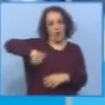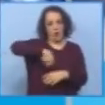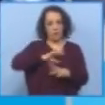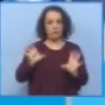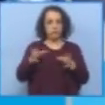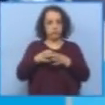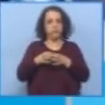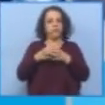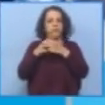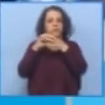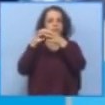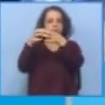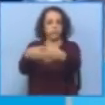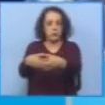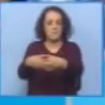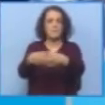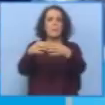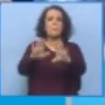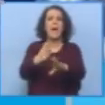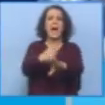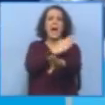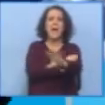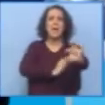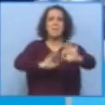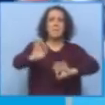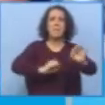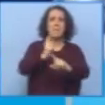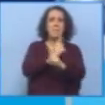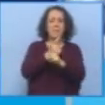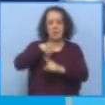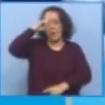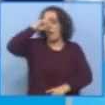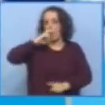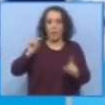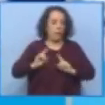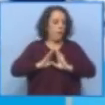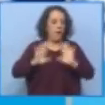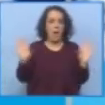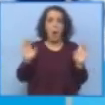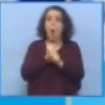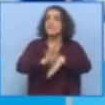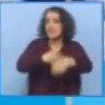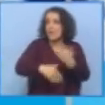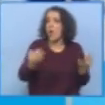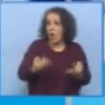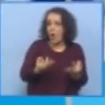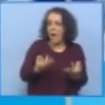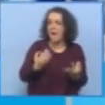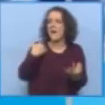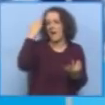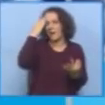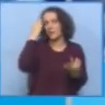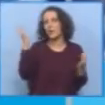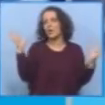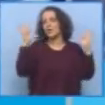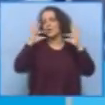Mas agora como é que aquilo funcionava, não sei, mas dava certo. Acho que havia ali também a ação do Espírito Santo no